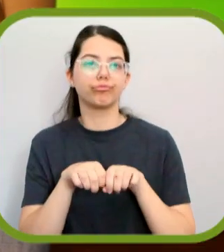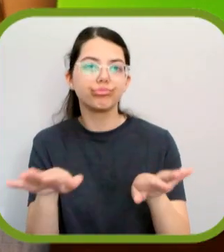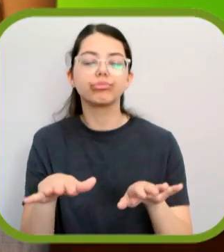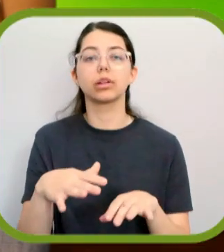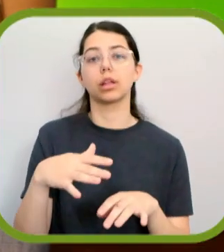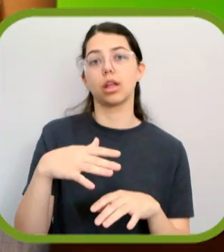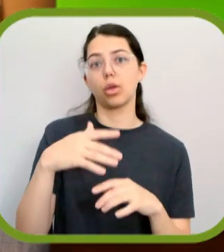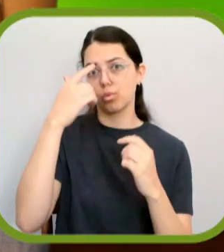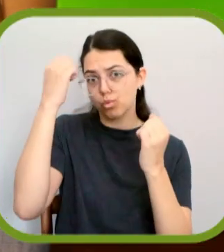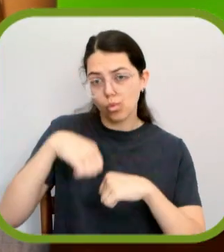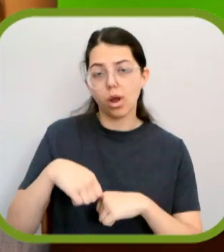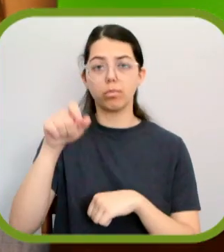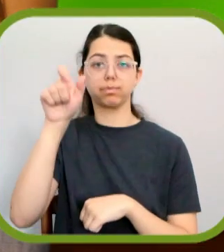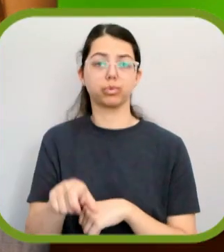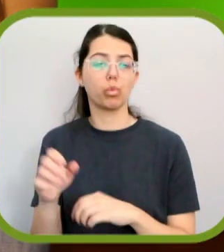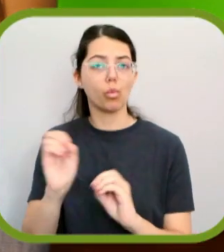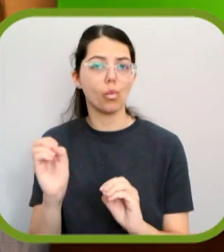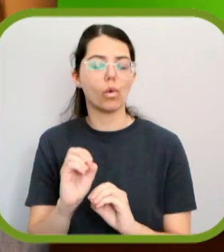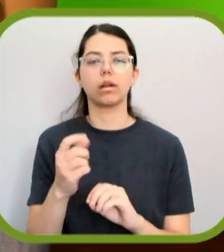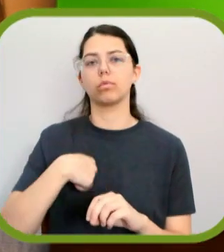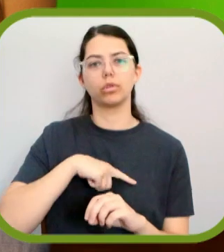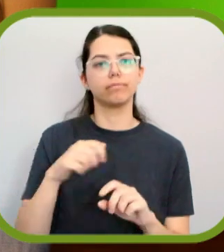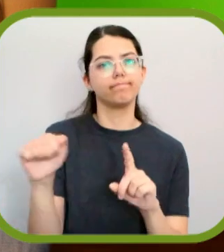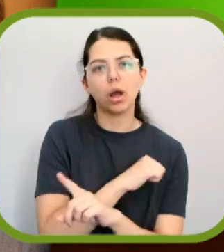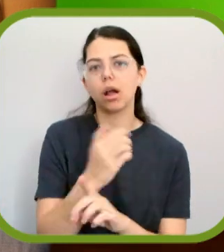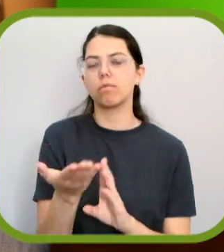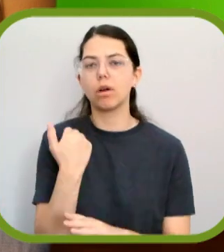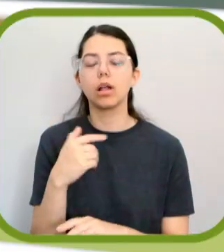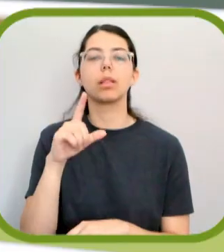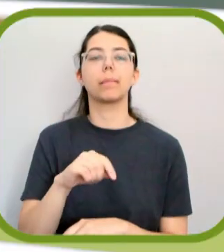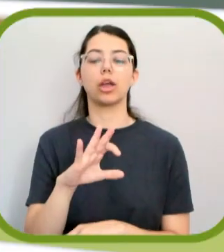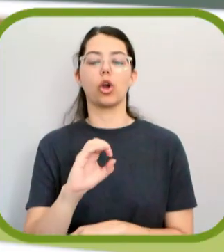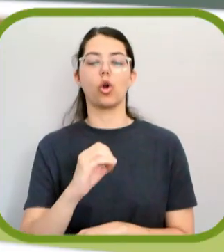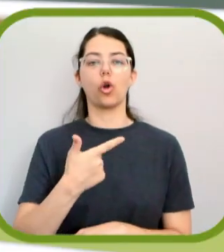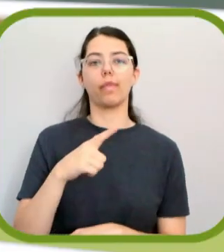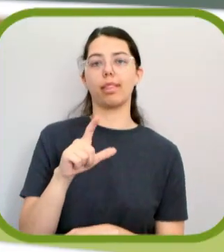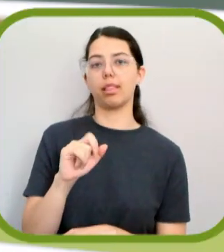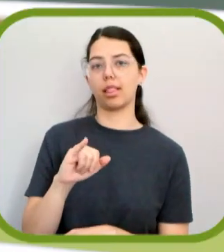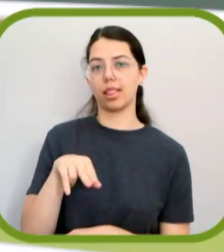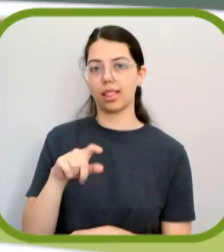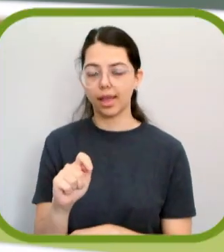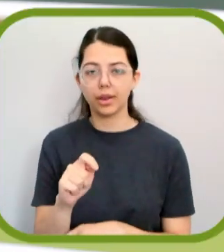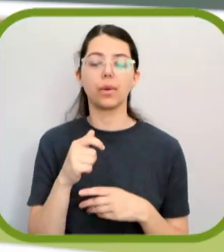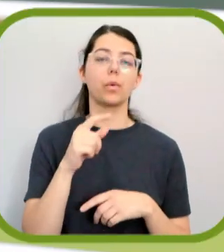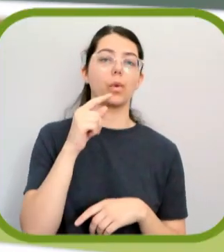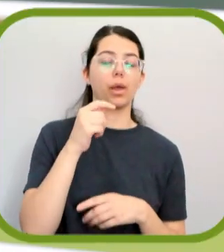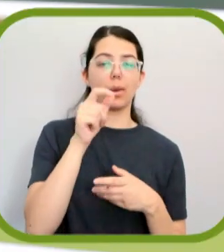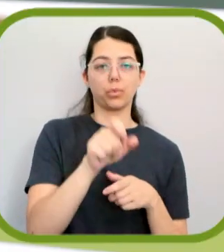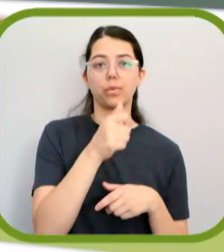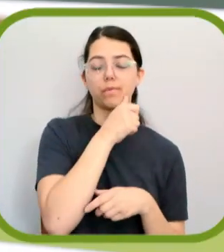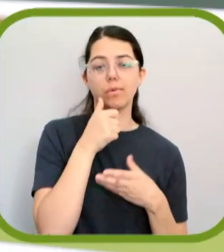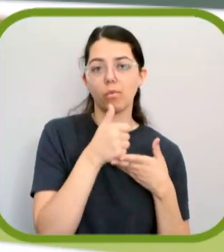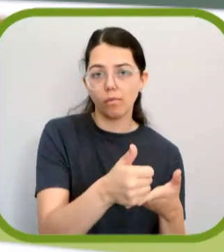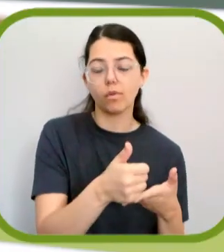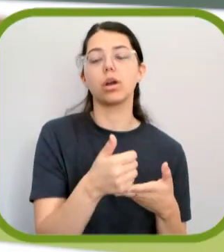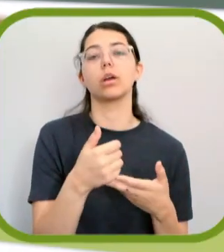que partilham conteúdos sem autorização ou consentimento da pessoa. Temos uma hotline também, funcionam as duas,